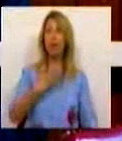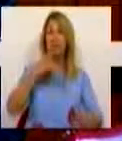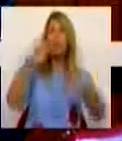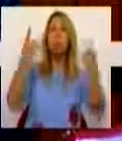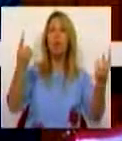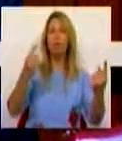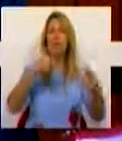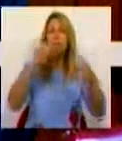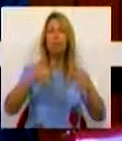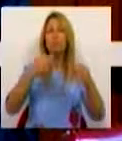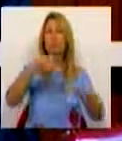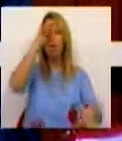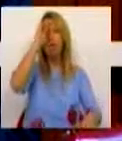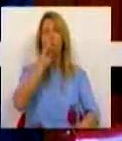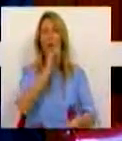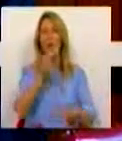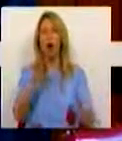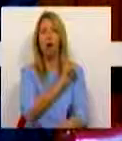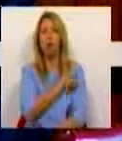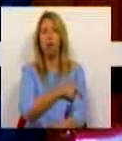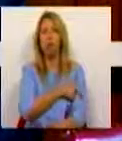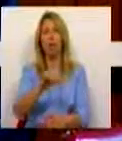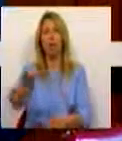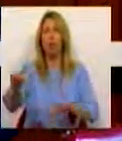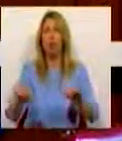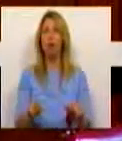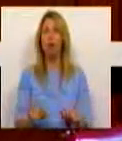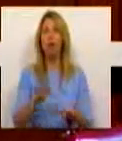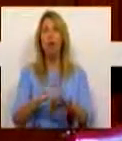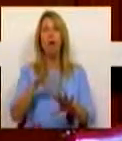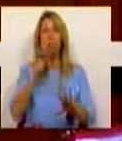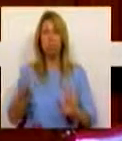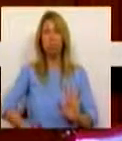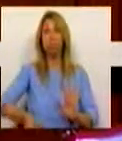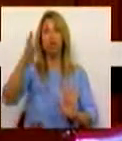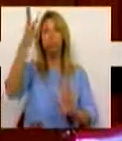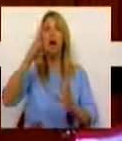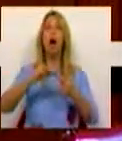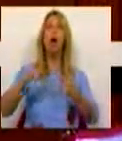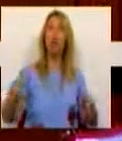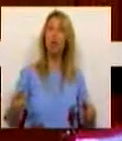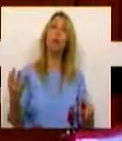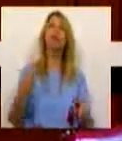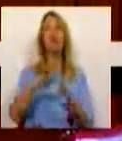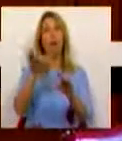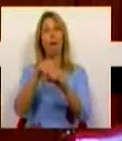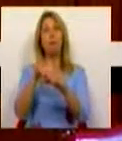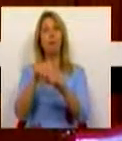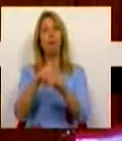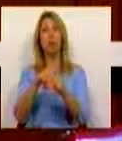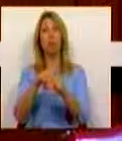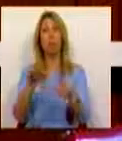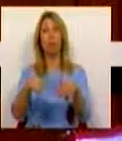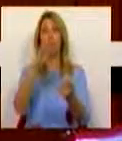total desrespeito pelo poder local, incluindo por um conjunto vasto de autarquias que se pertencem ao partido de vossas